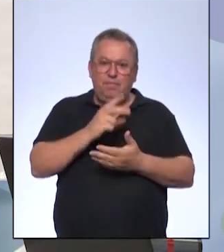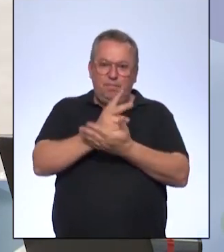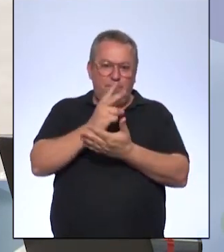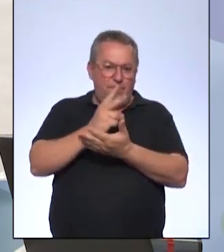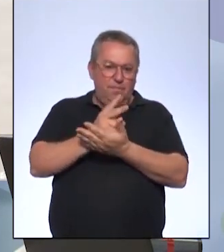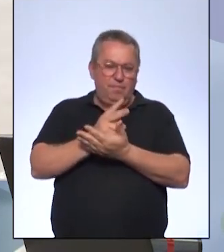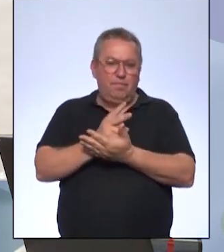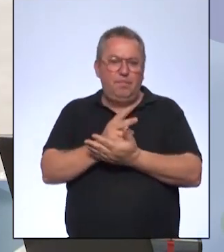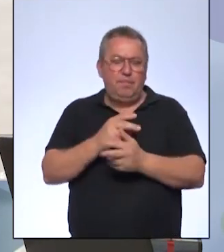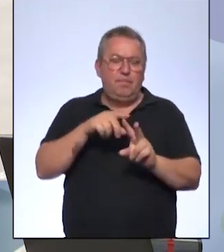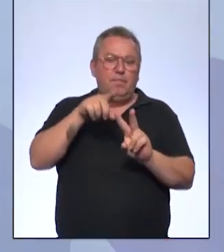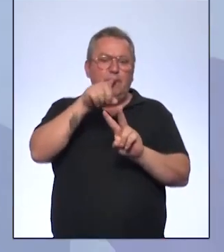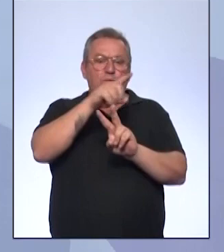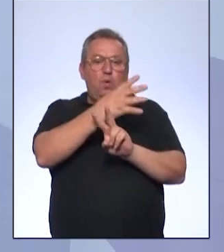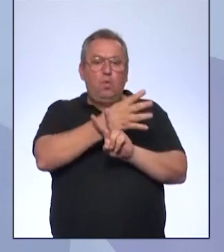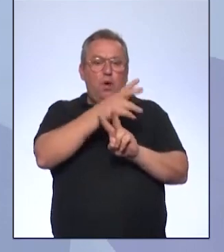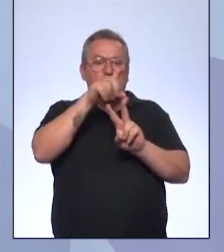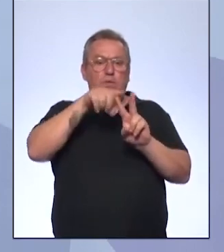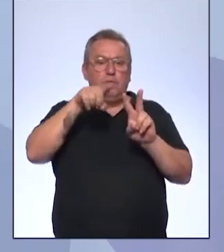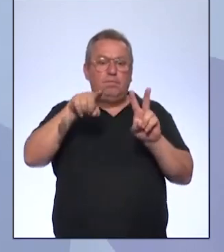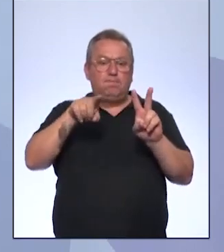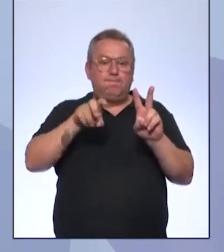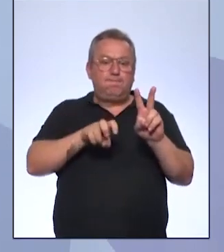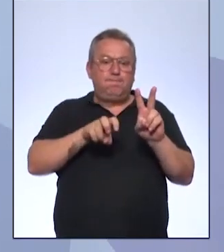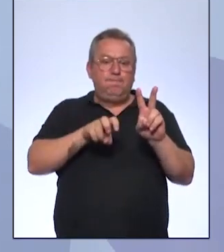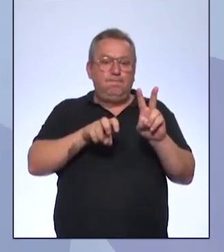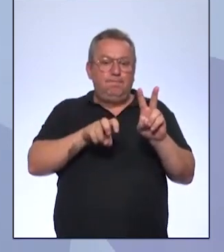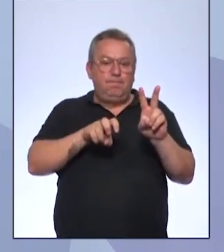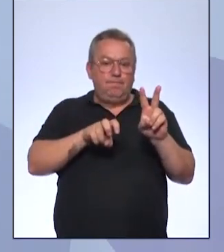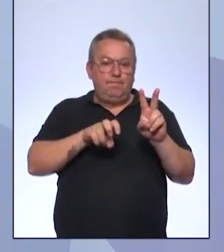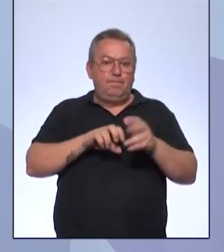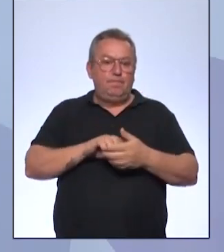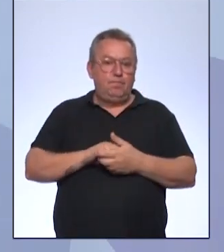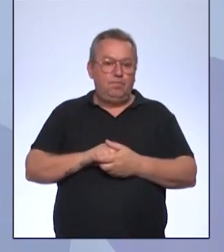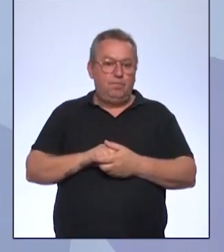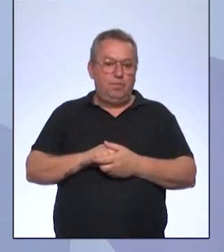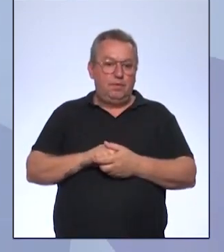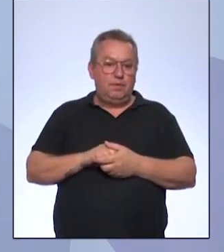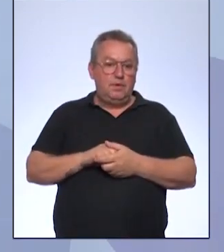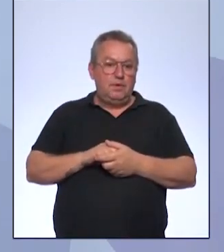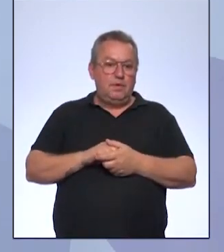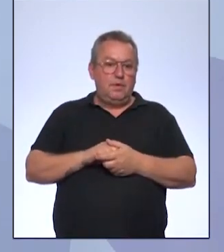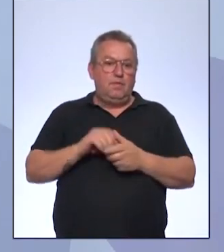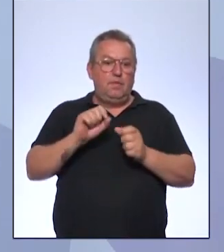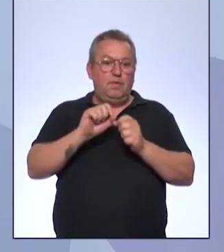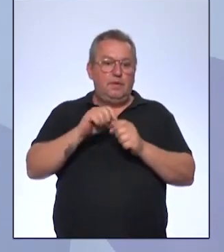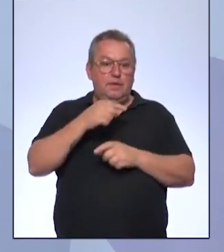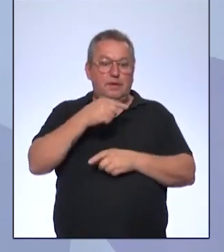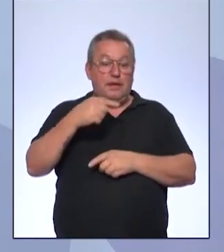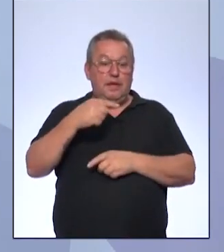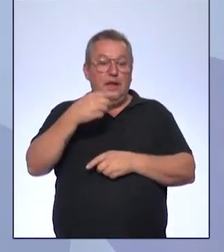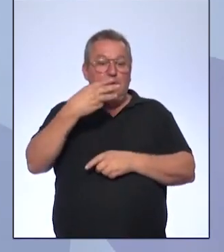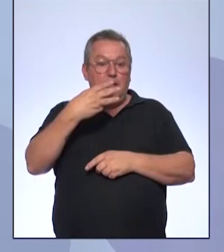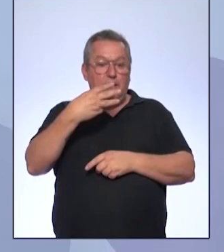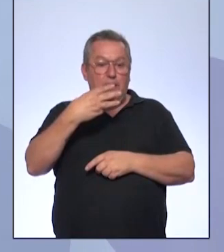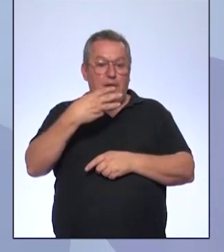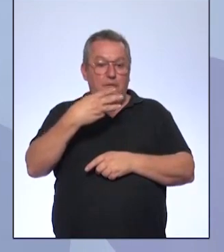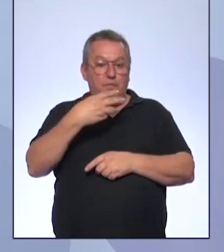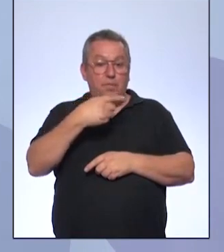mantenho o radical semelhante e vou subtrair